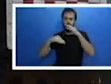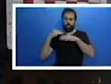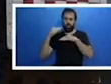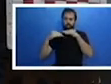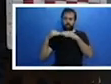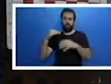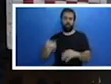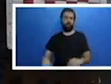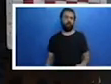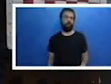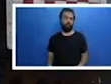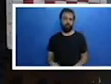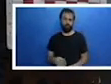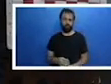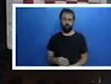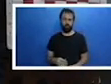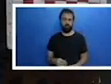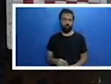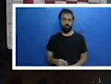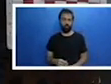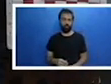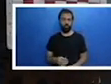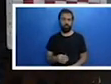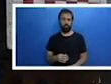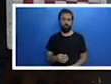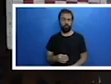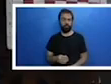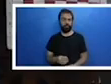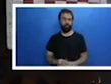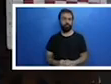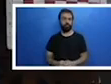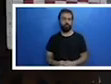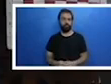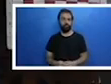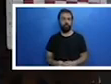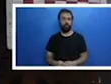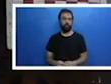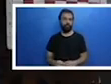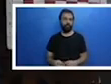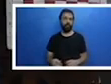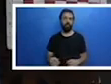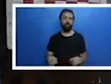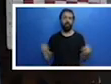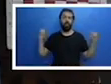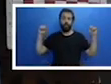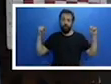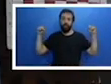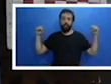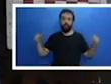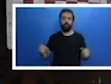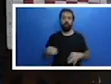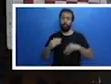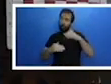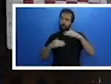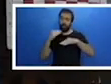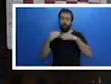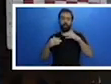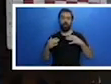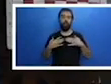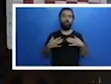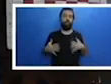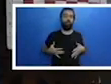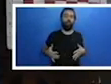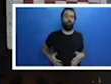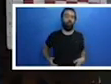para fortificar, para deixar o atleta preparado, eles faziam alguns tipos de exercício para deixar o corpo mais atlético, né?